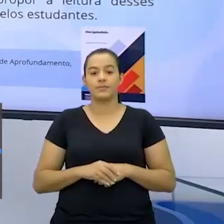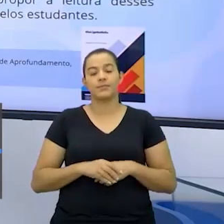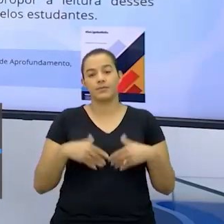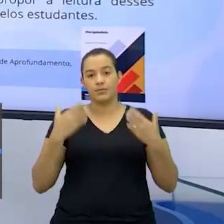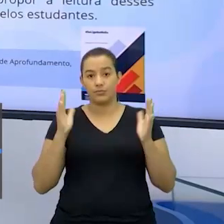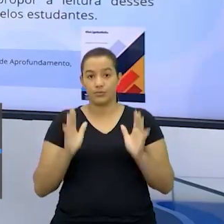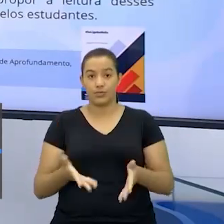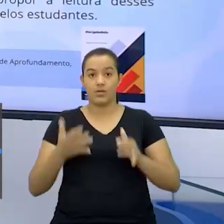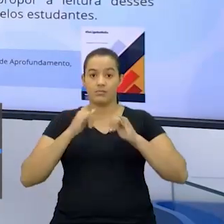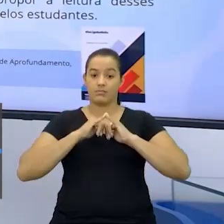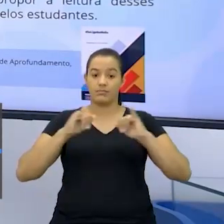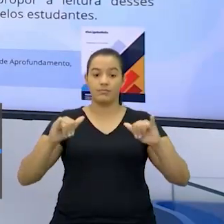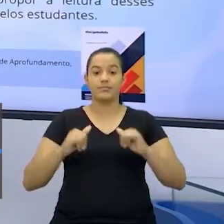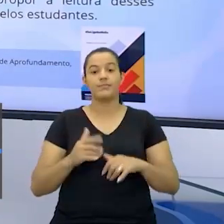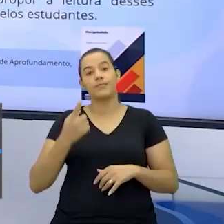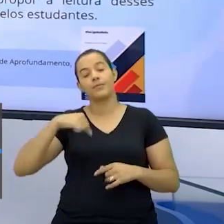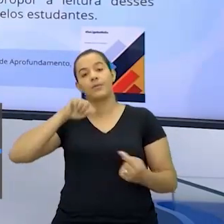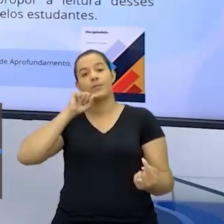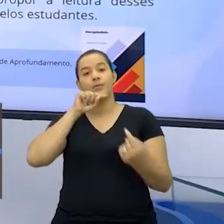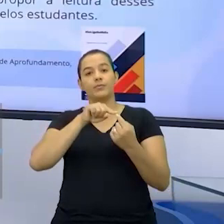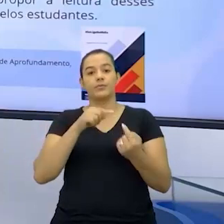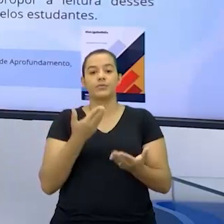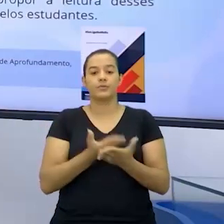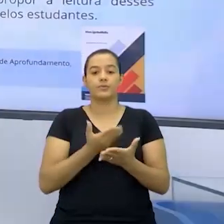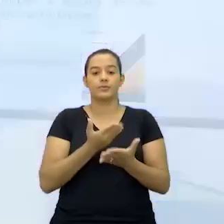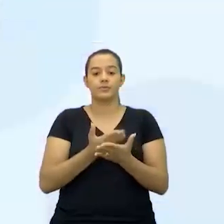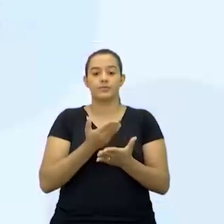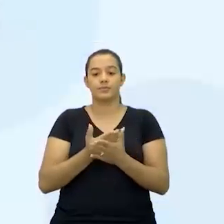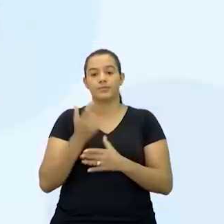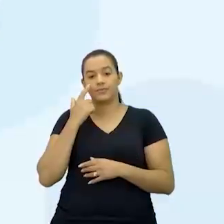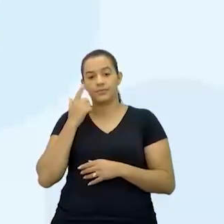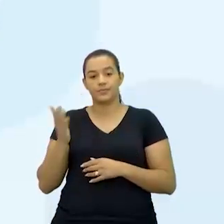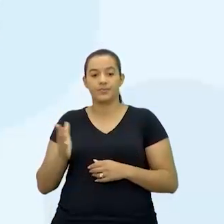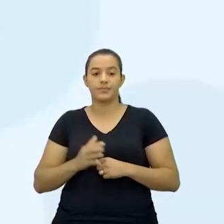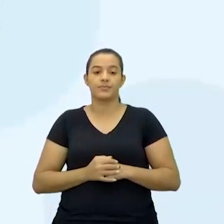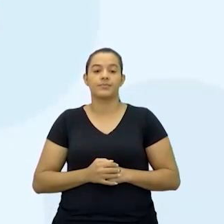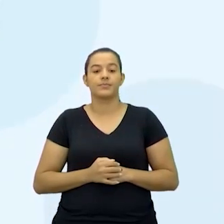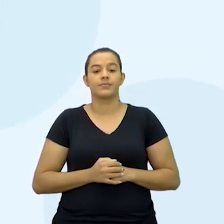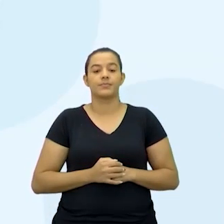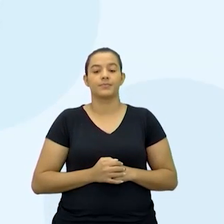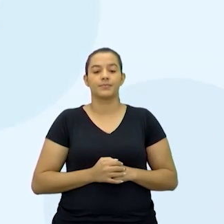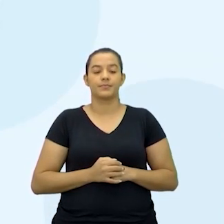isto, vamos lá para o objetivo da aula, enquanto eu tomo uma aguinha aqui.